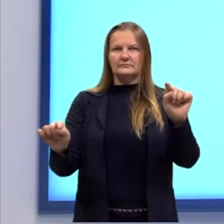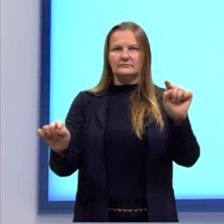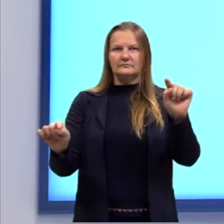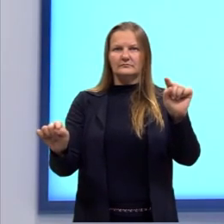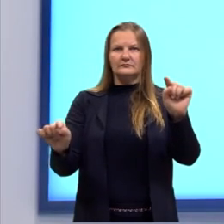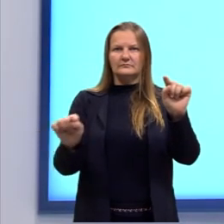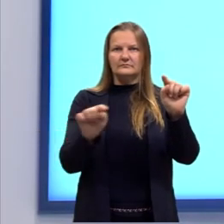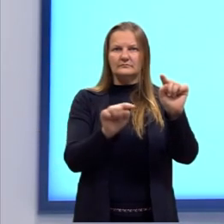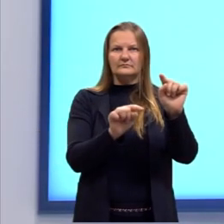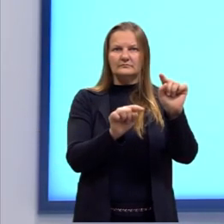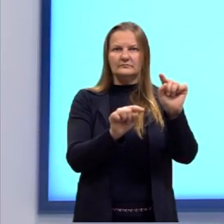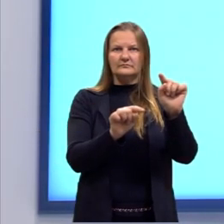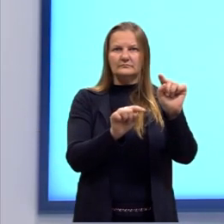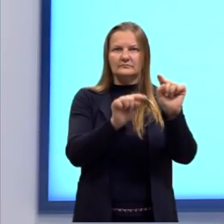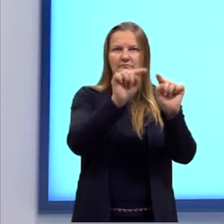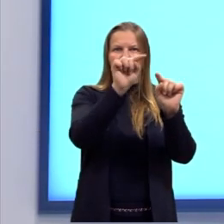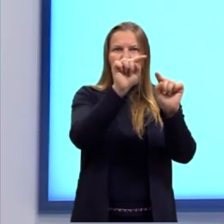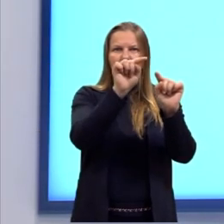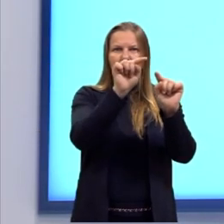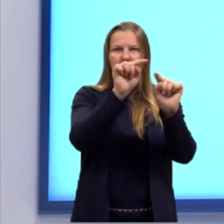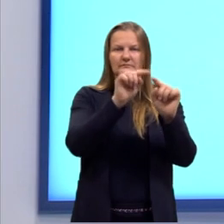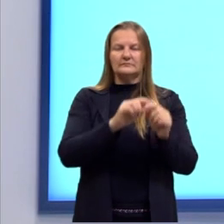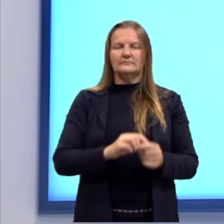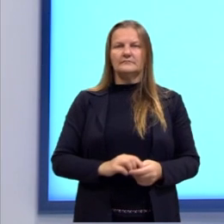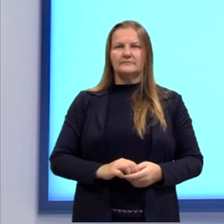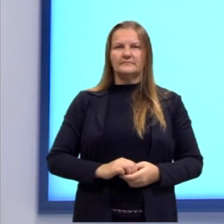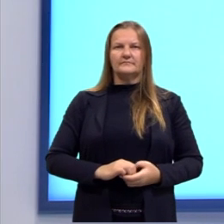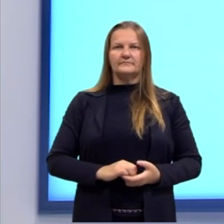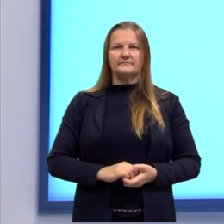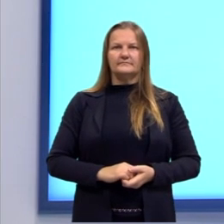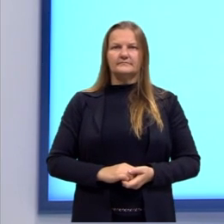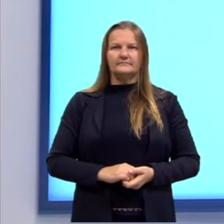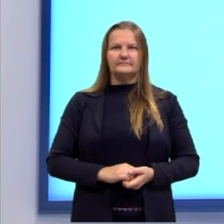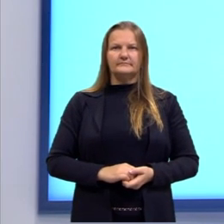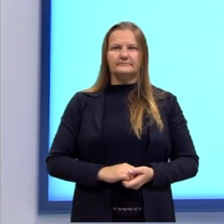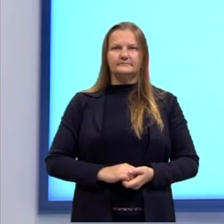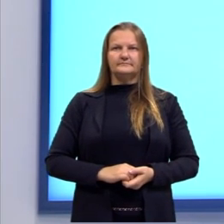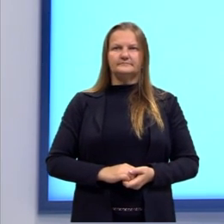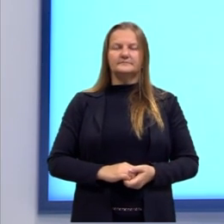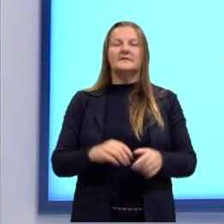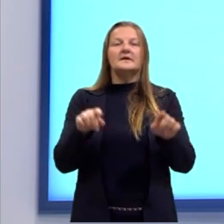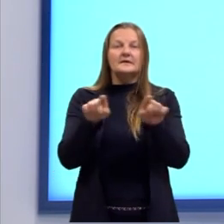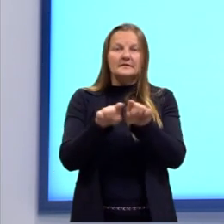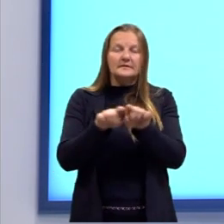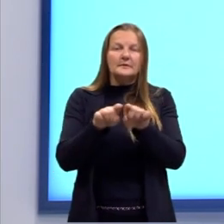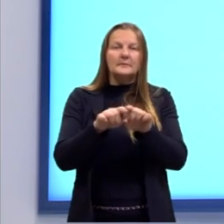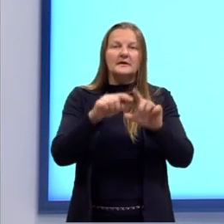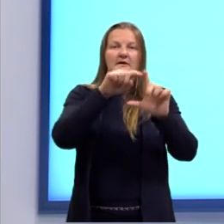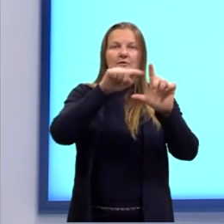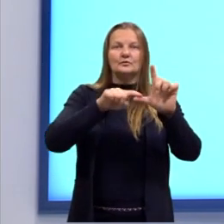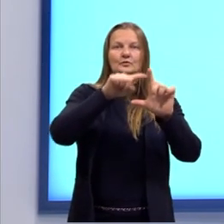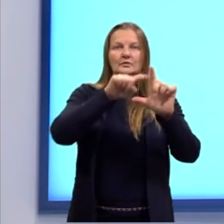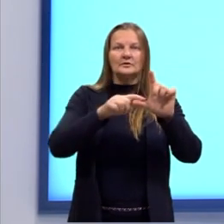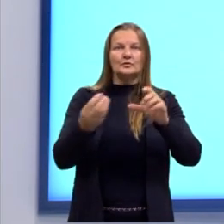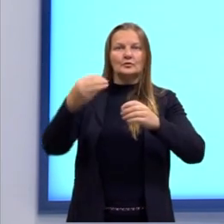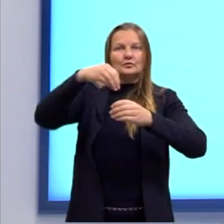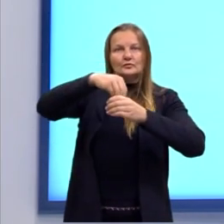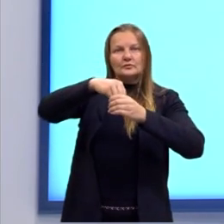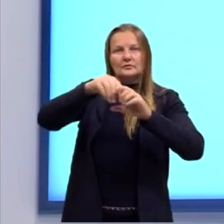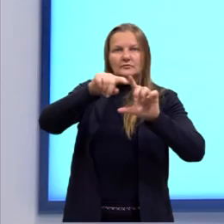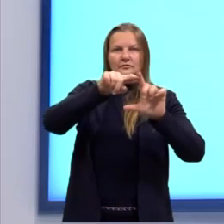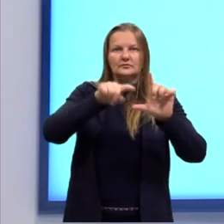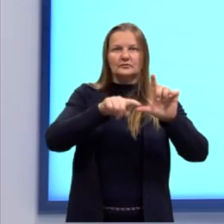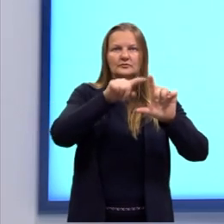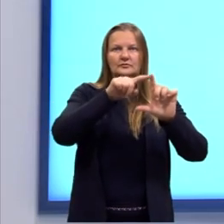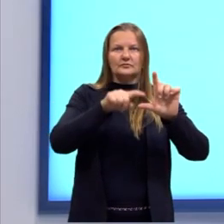BC CD e o segmento de aqui assim como nós temos os ângulos internos em